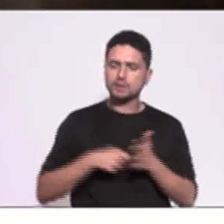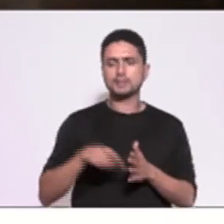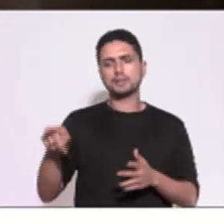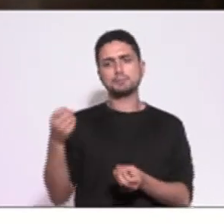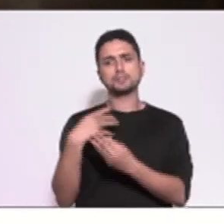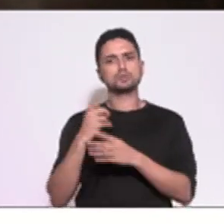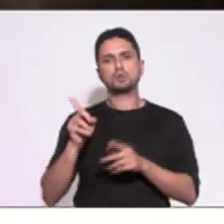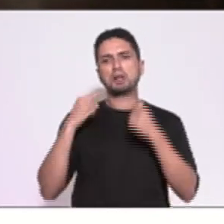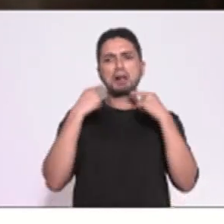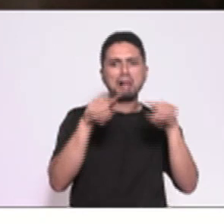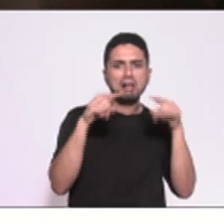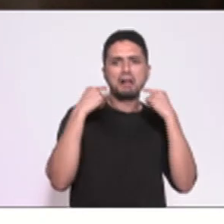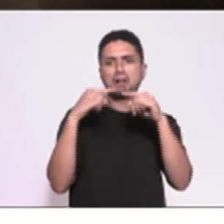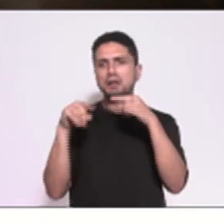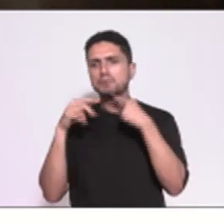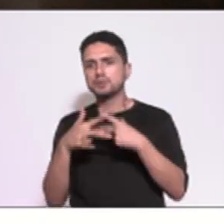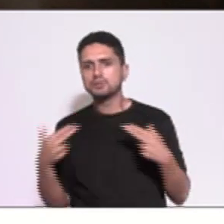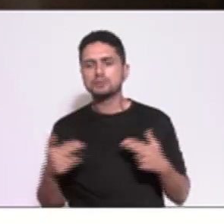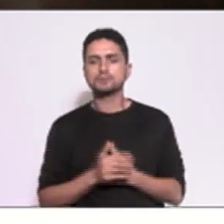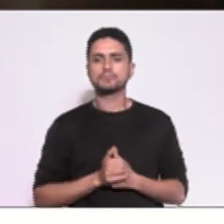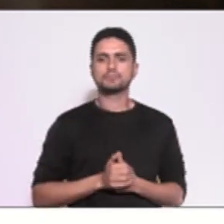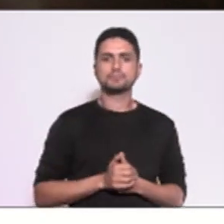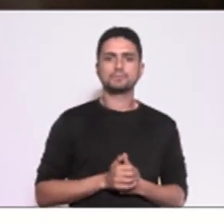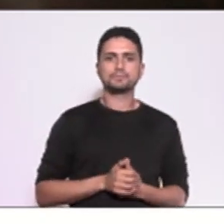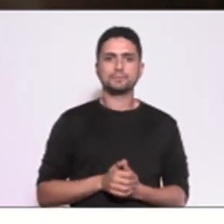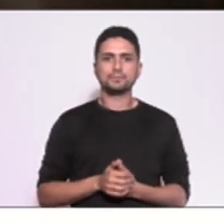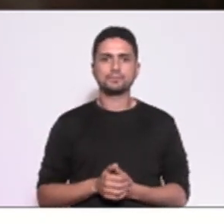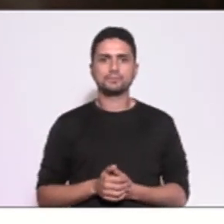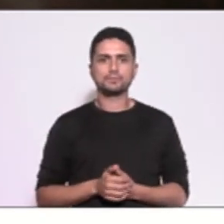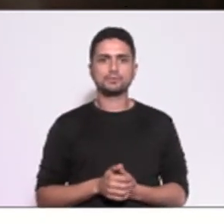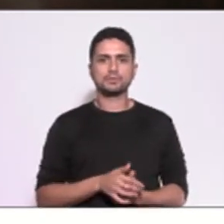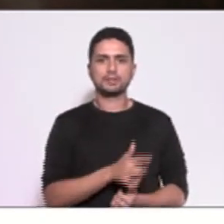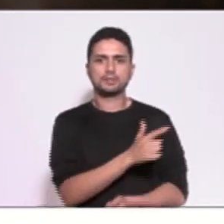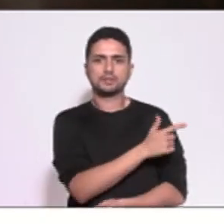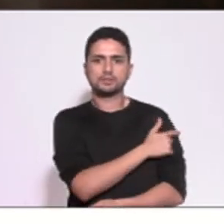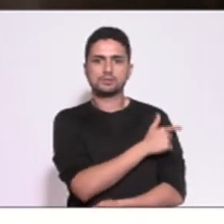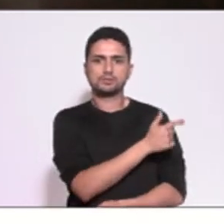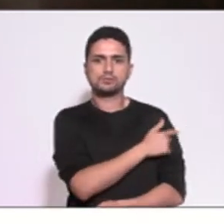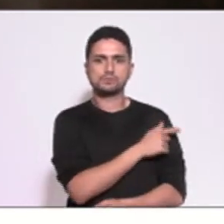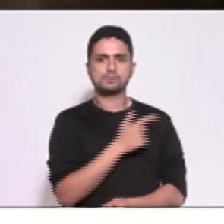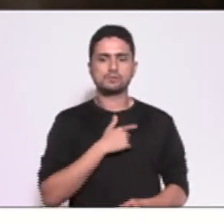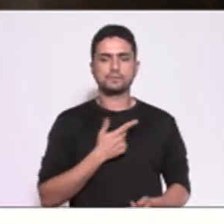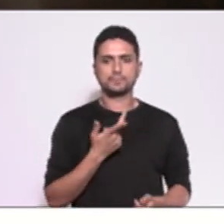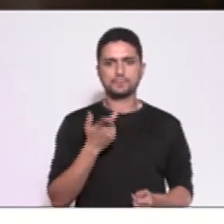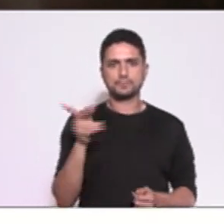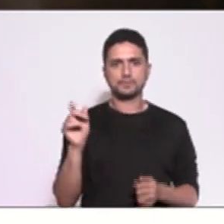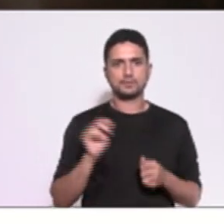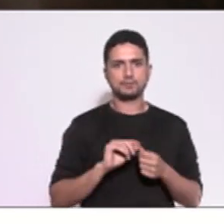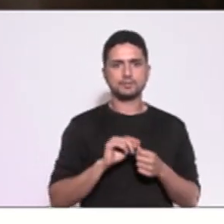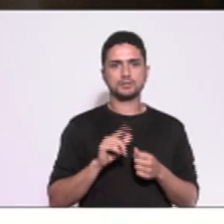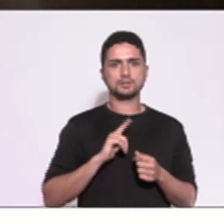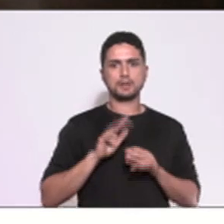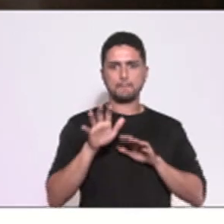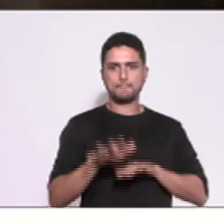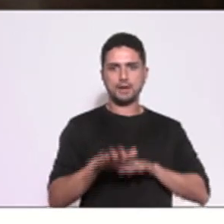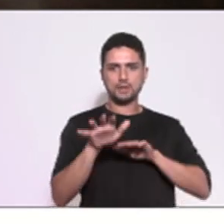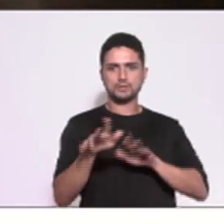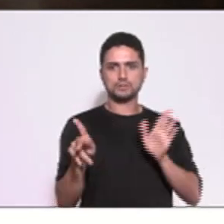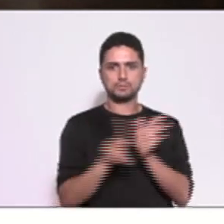reclamar das coisas. No 2º ano, antes de fazer a Marcha da Vida, uma viagem importante no colégio que eu estudei, o